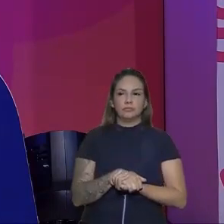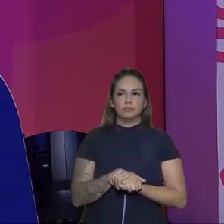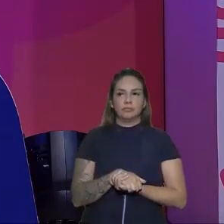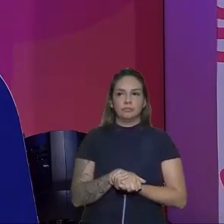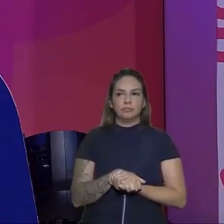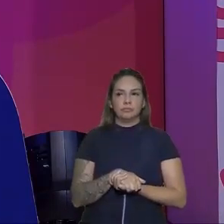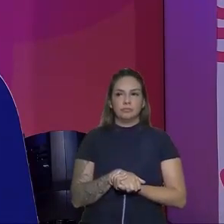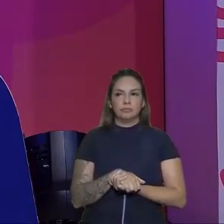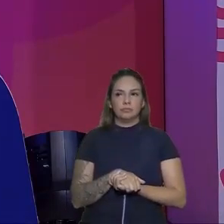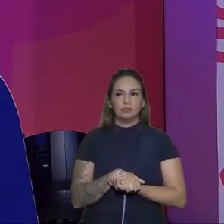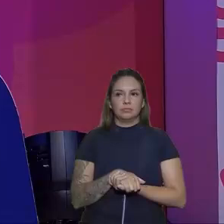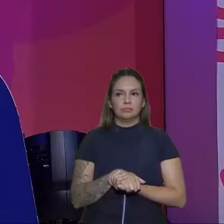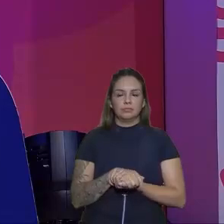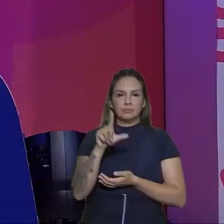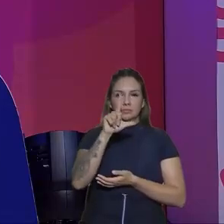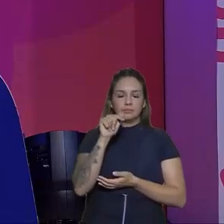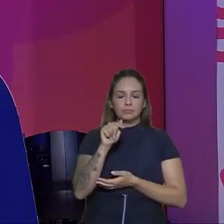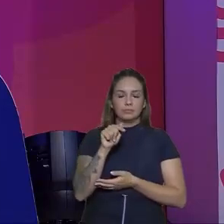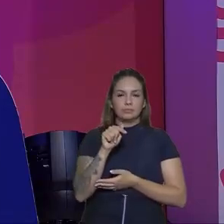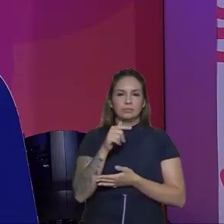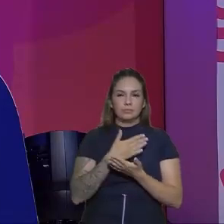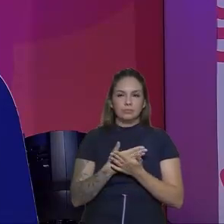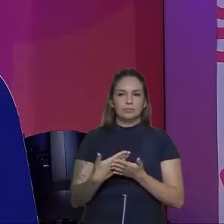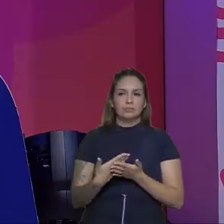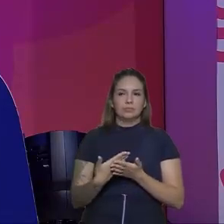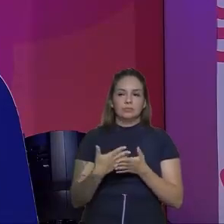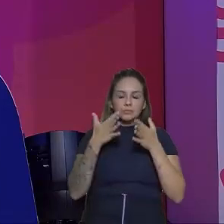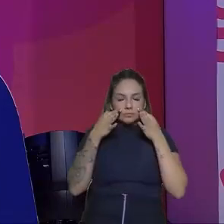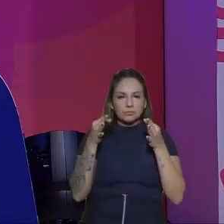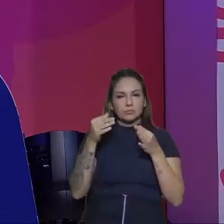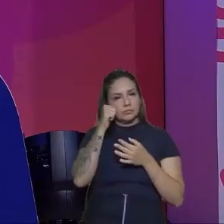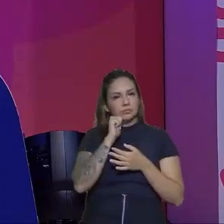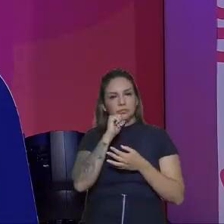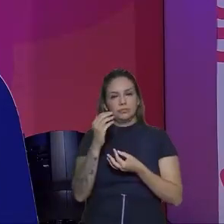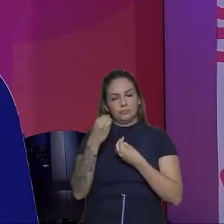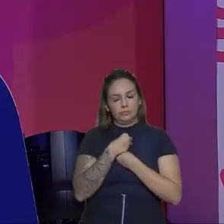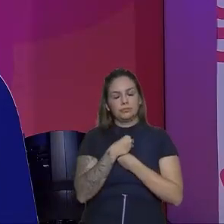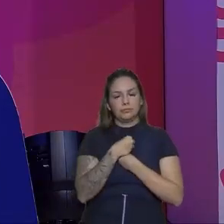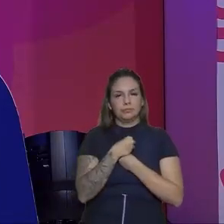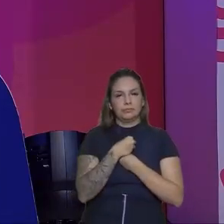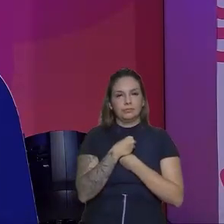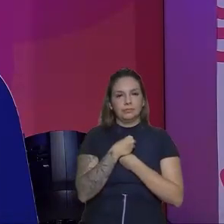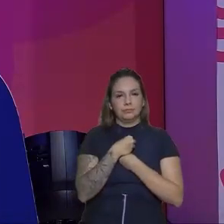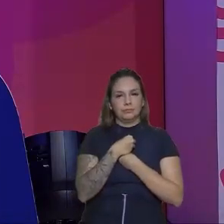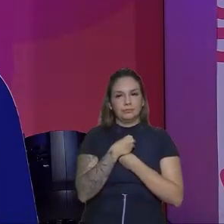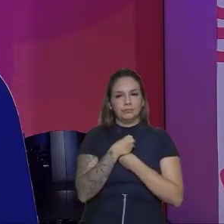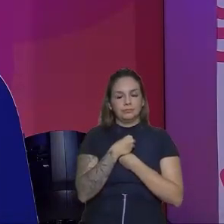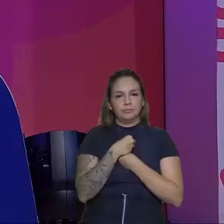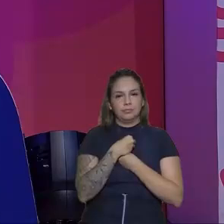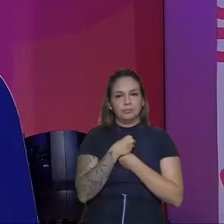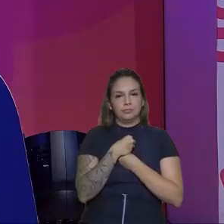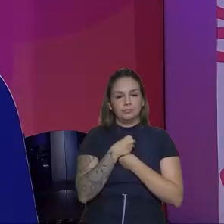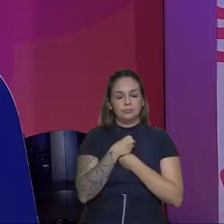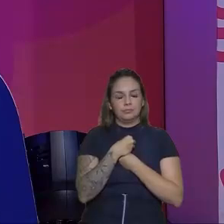Então, essa questão da literatura começa com a atenção que a mãe nos dava. E